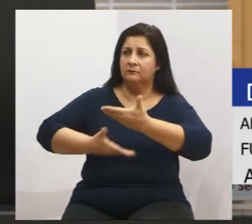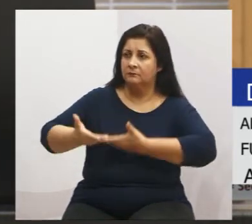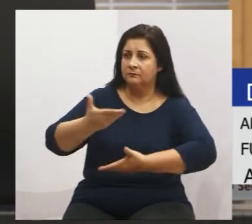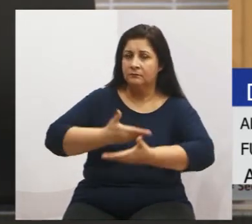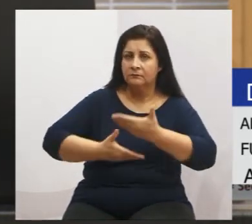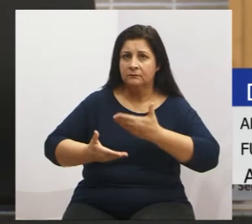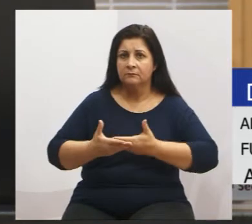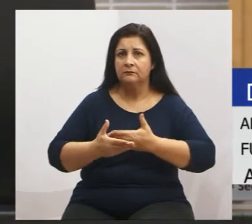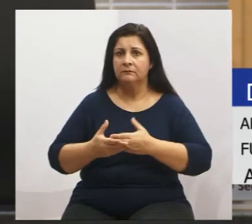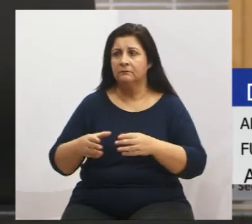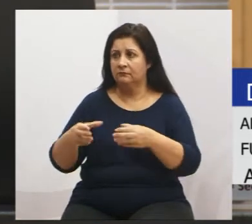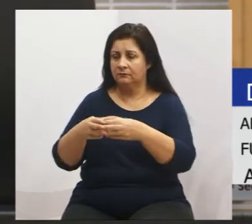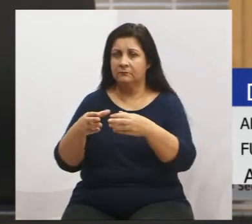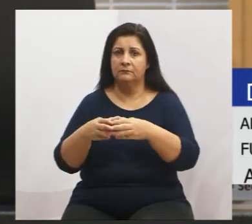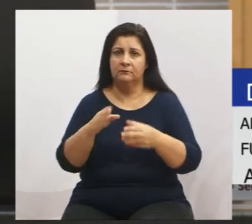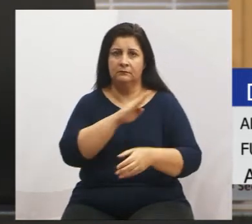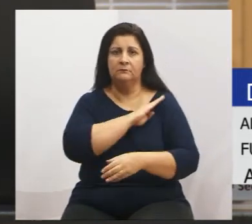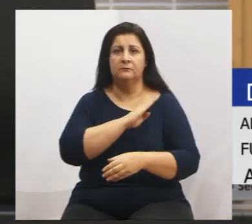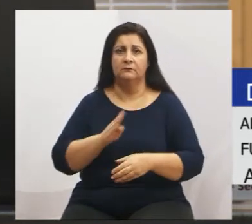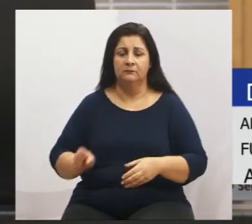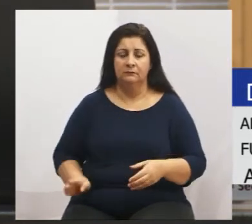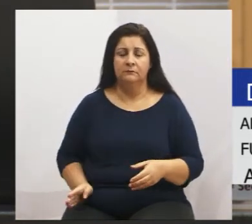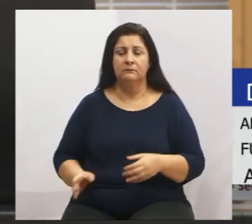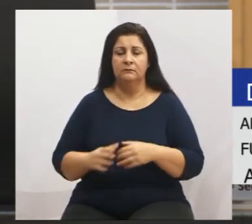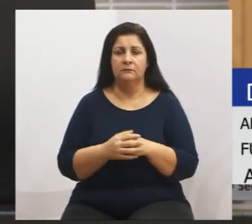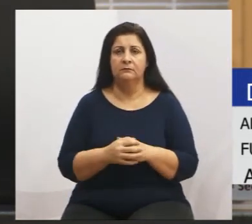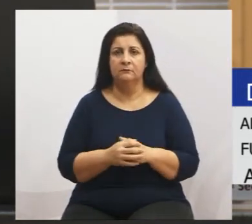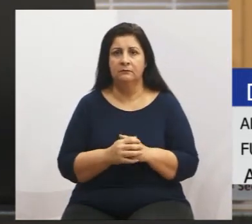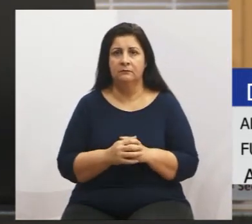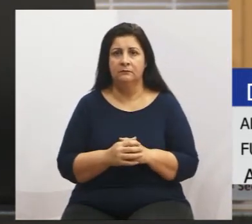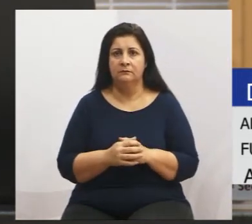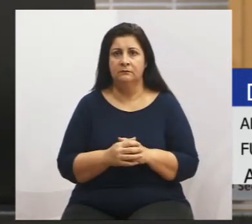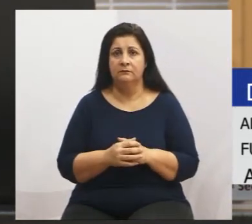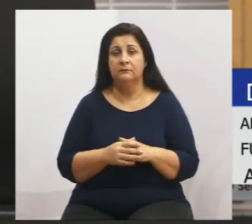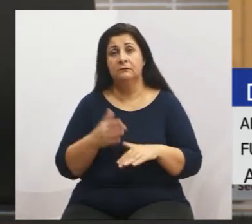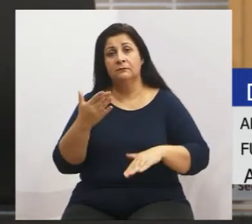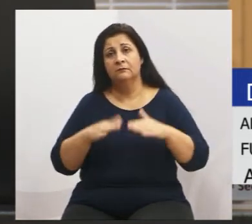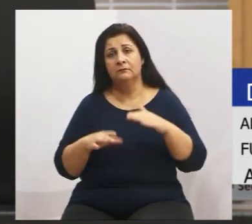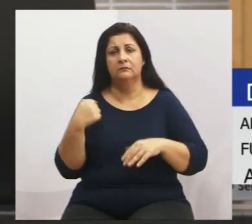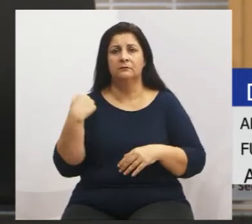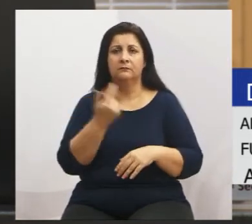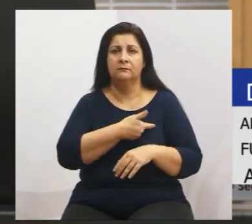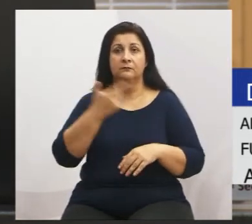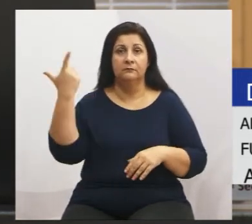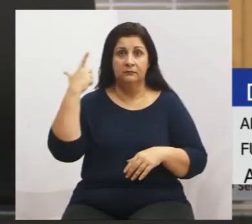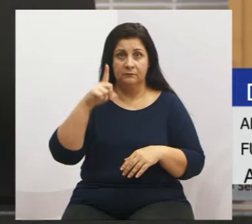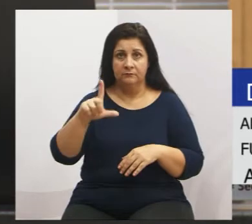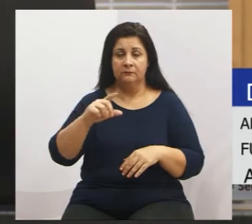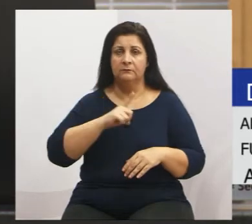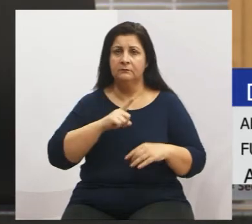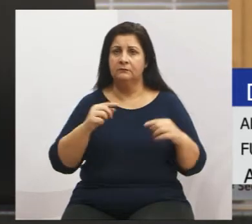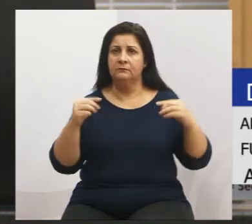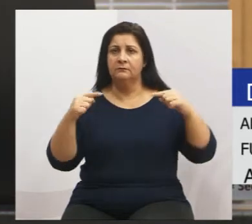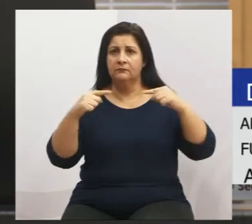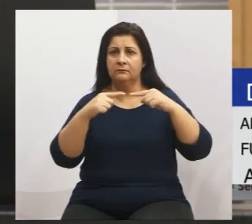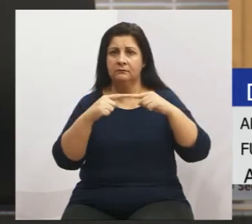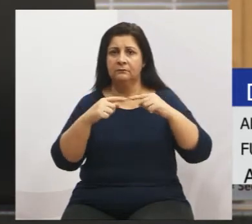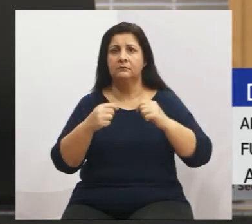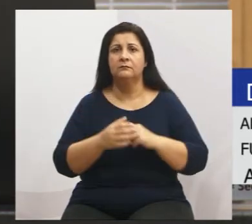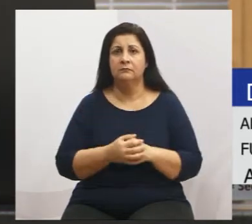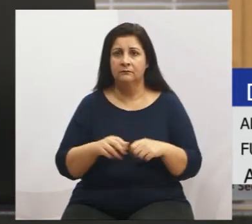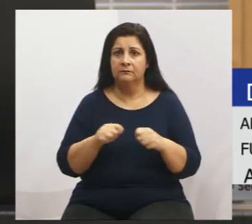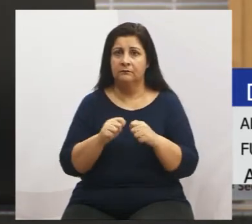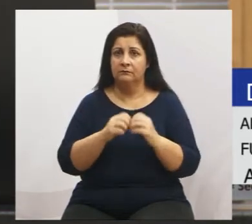entes federativos, né? No caso, o Estado, a União e tudo mais. Talvez a gente consiga aí trazer esses benefícios, né, para se